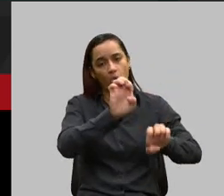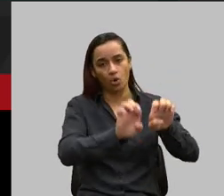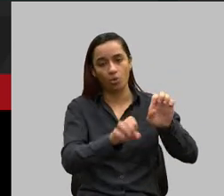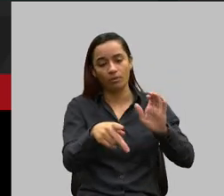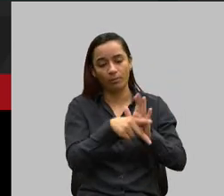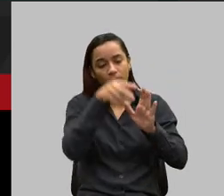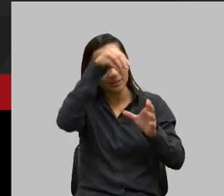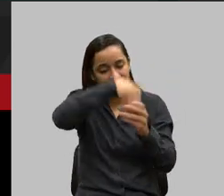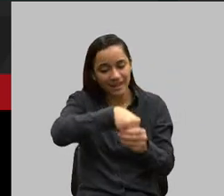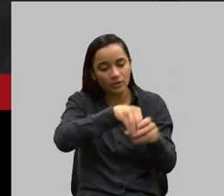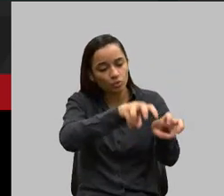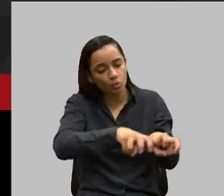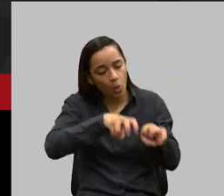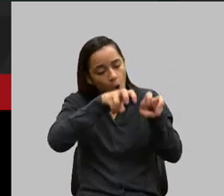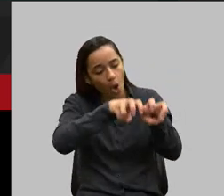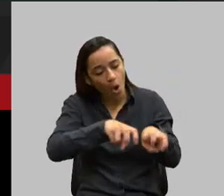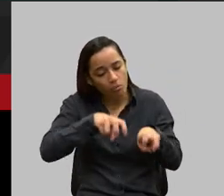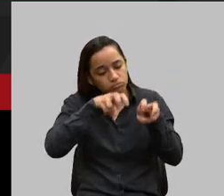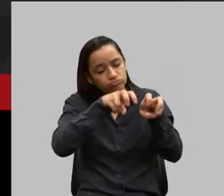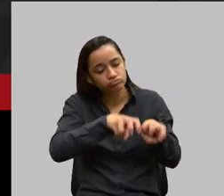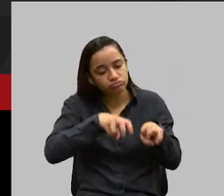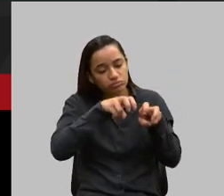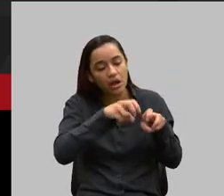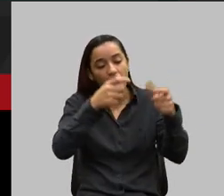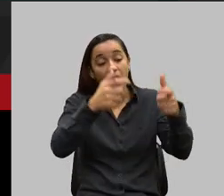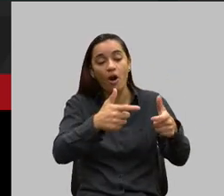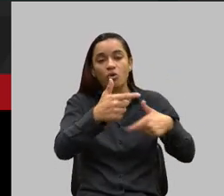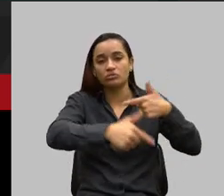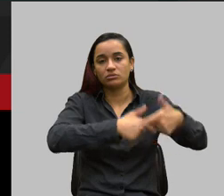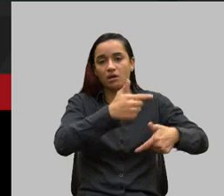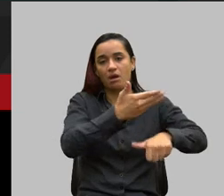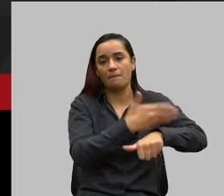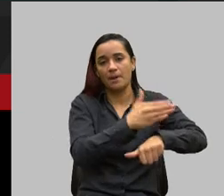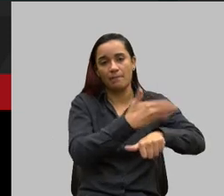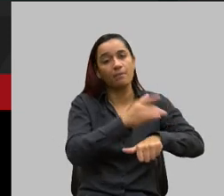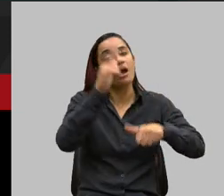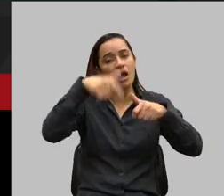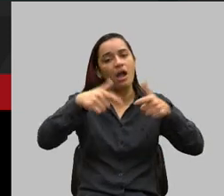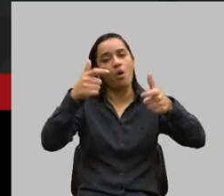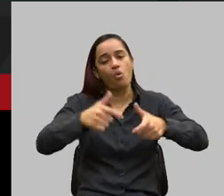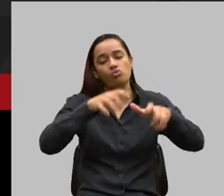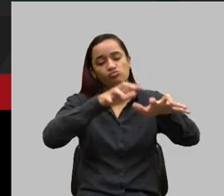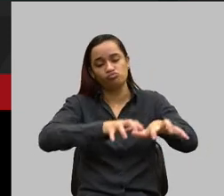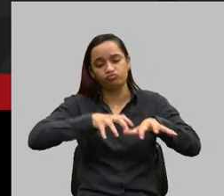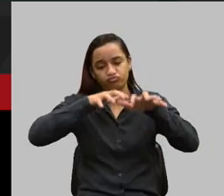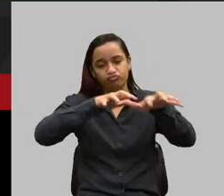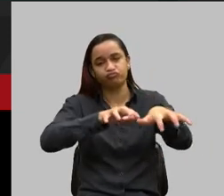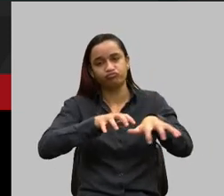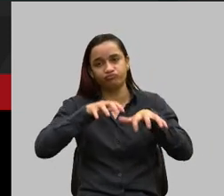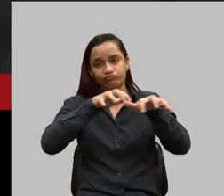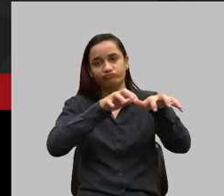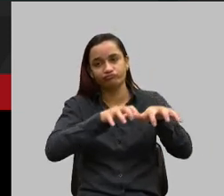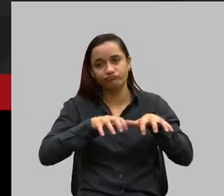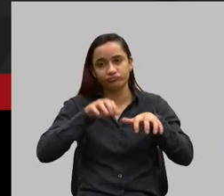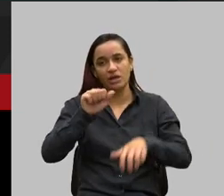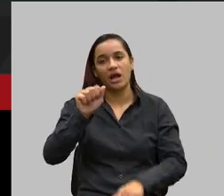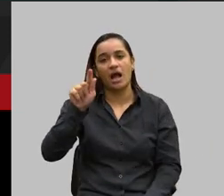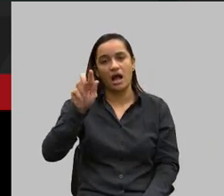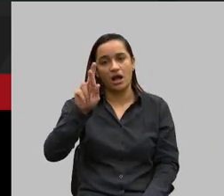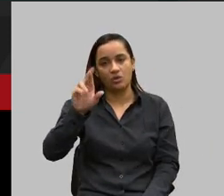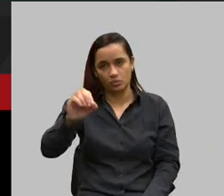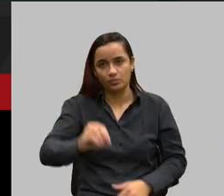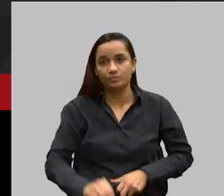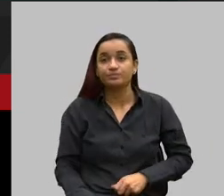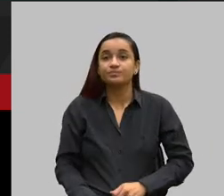campo no seu campo de atuação quase que literalmente né é o Agro eh o laboratório de certificador